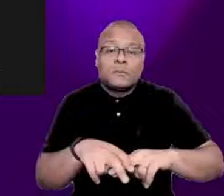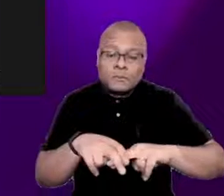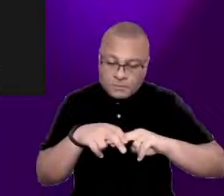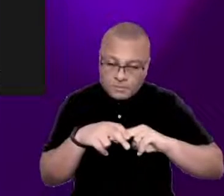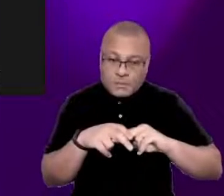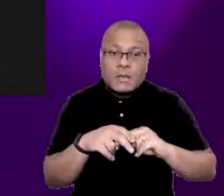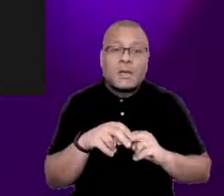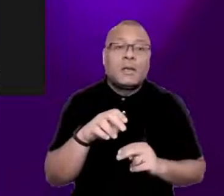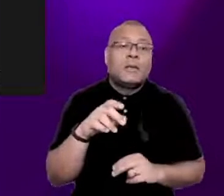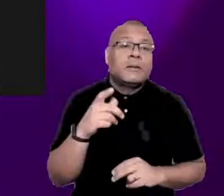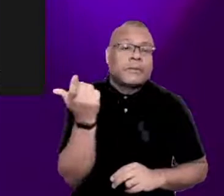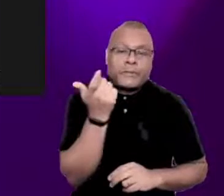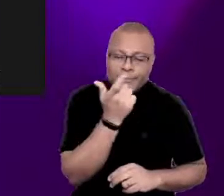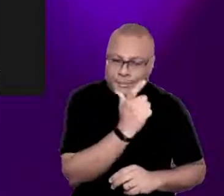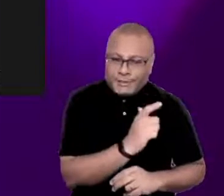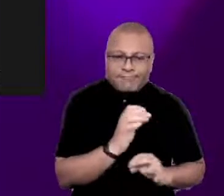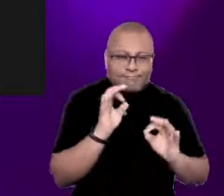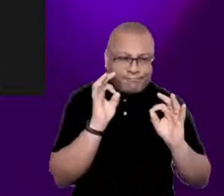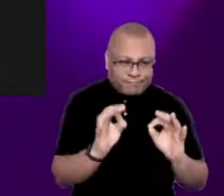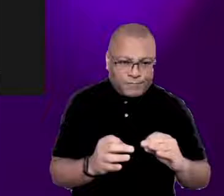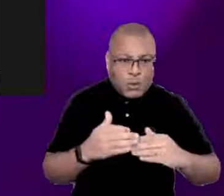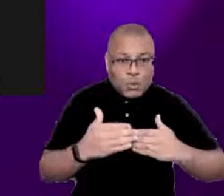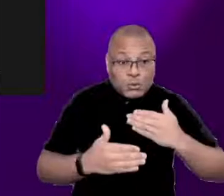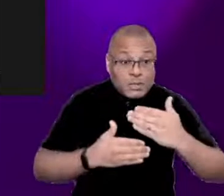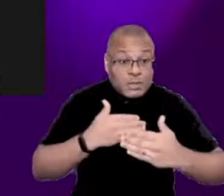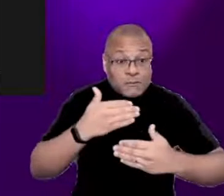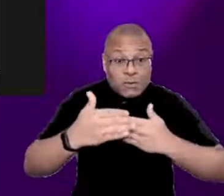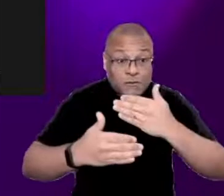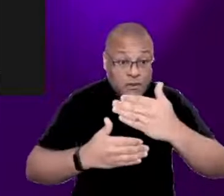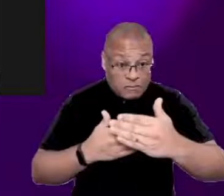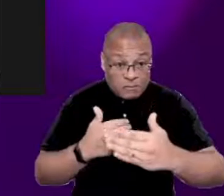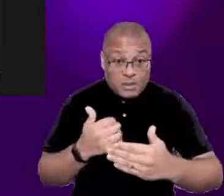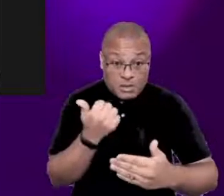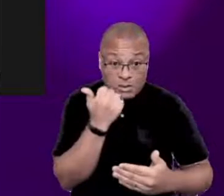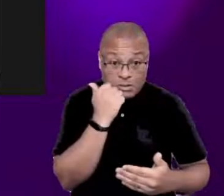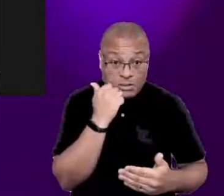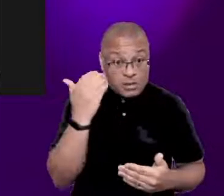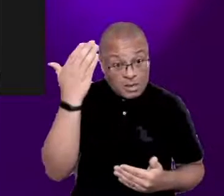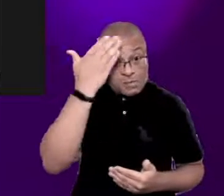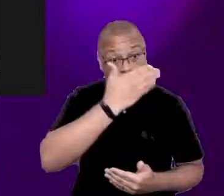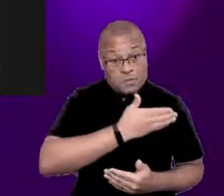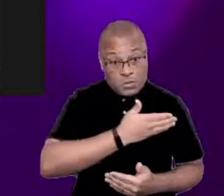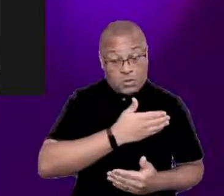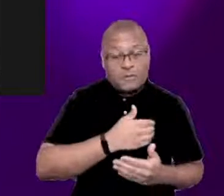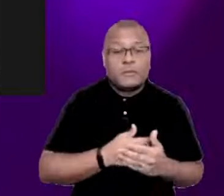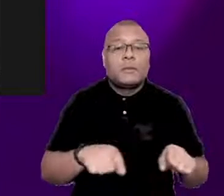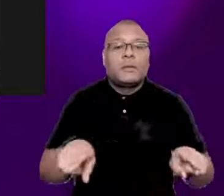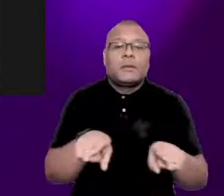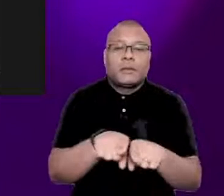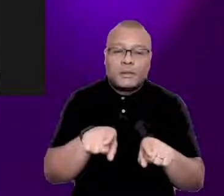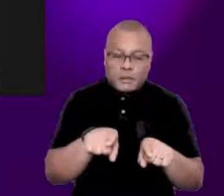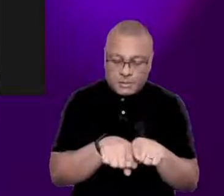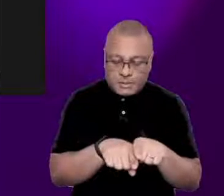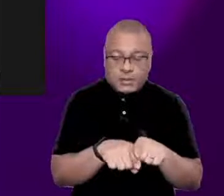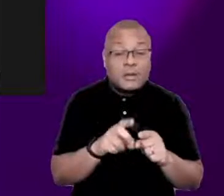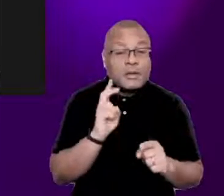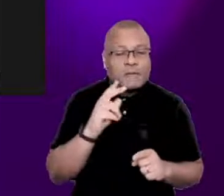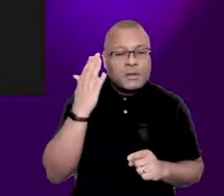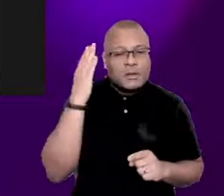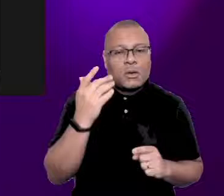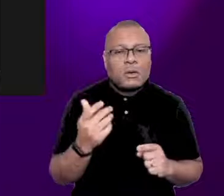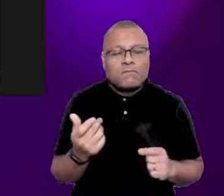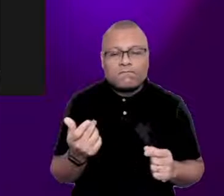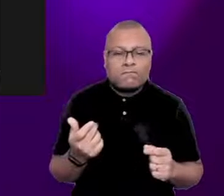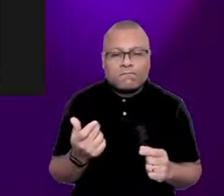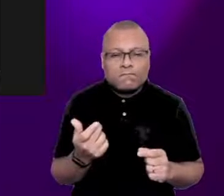efetividade e, na sequência, o desenvolvimento da medicina baseada em evidência e a hora que a gente entende que só